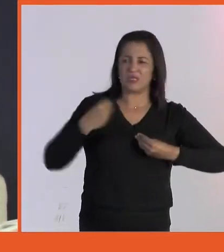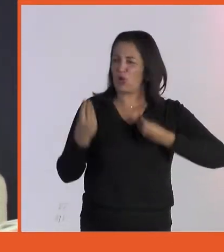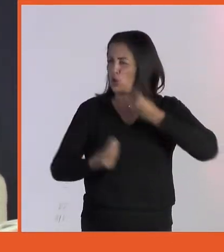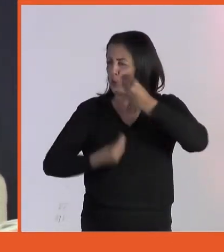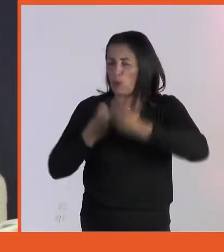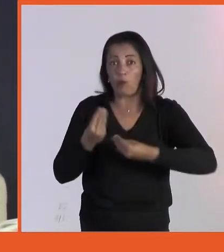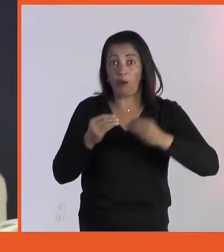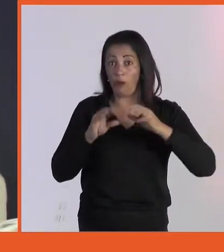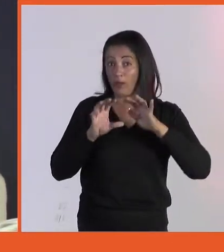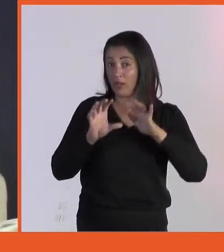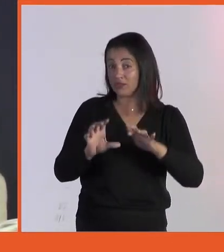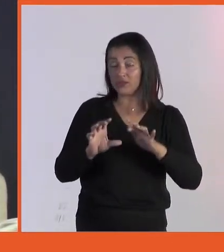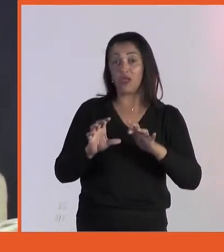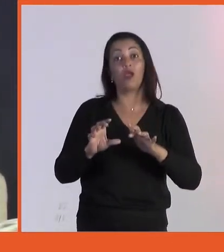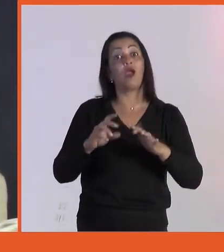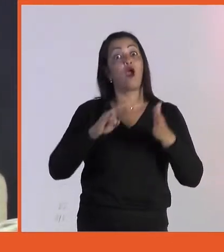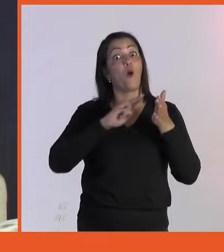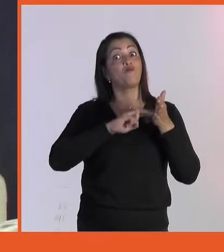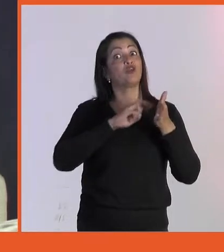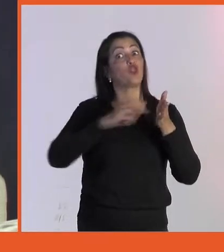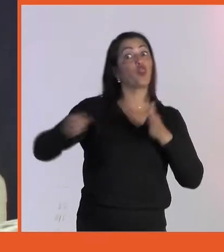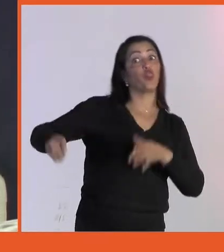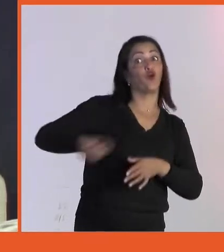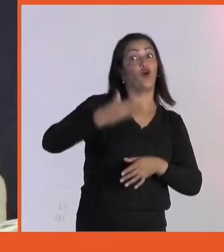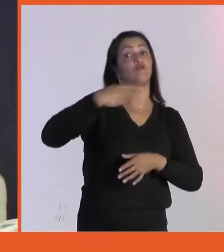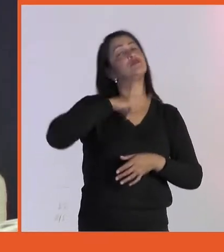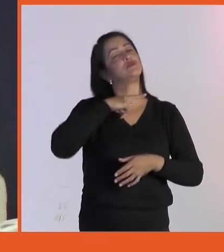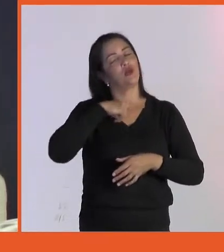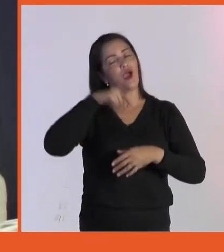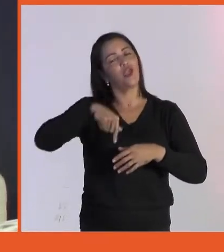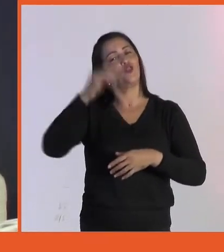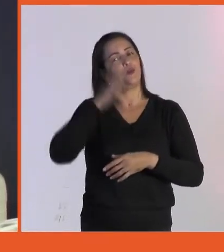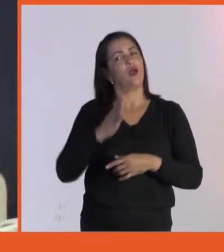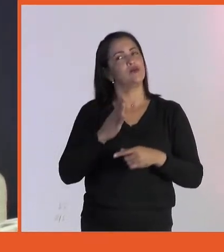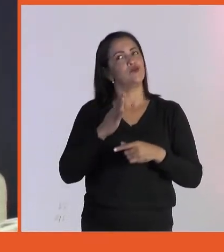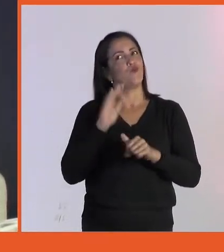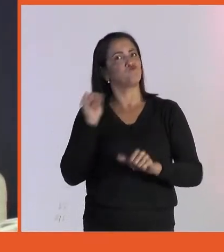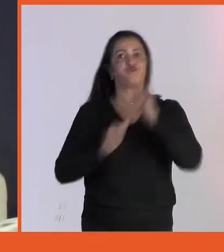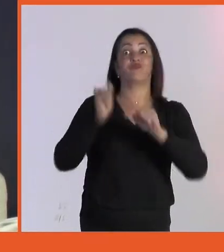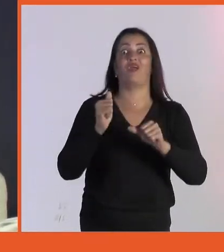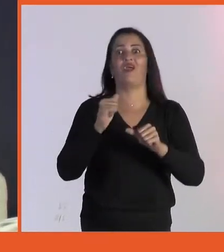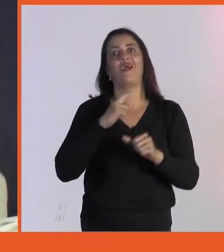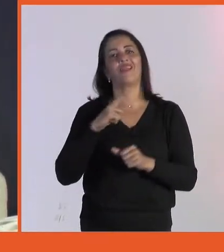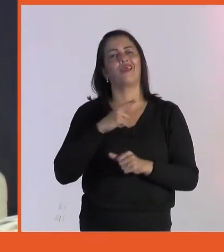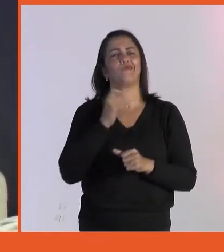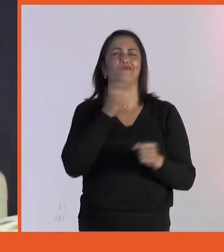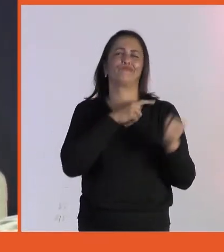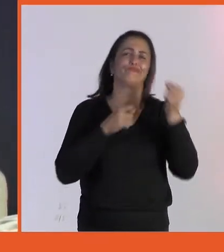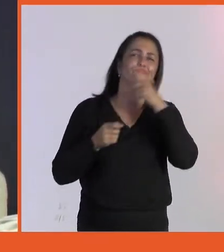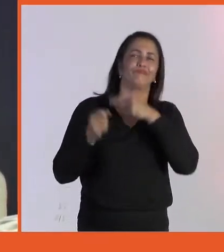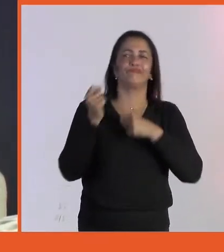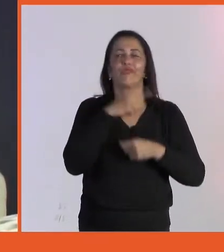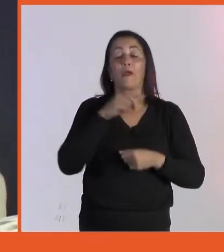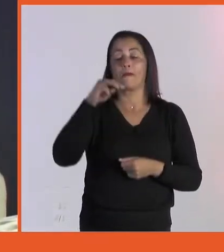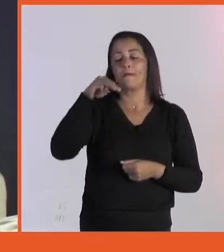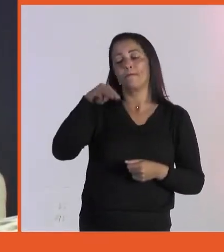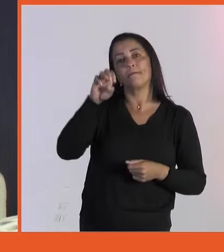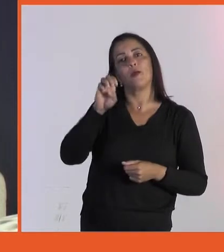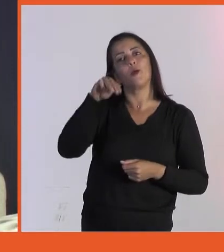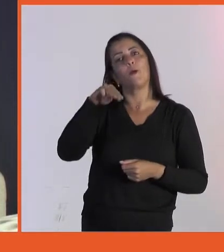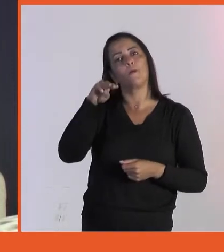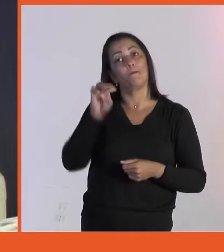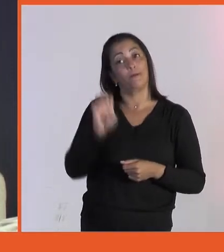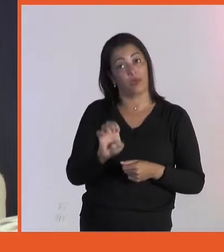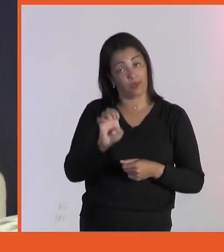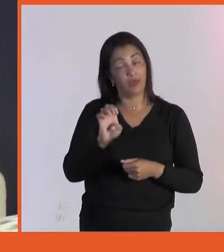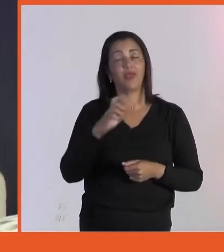gringo, né, o Depression Dog. Eu fiz a versão brasileira e acabou virando um meme de absolutamente qualquer coisa da